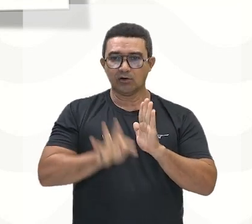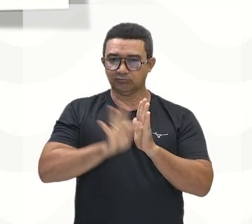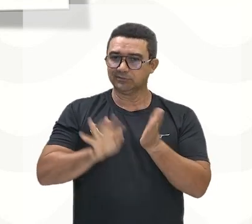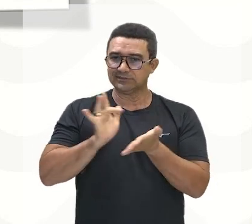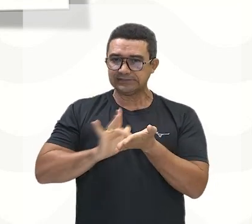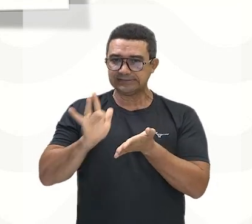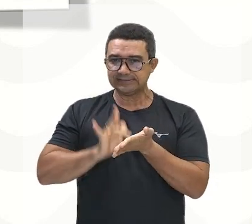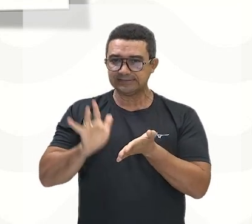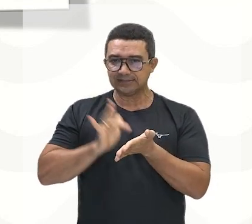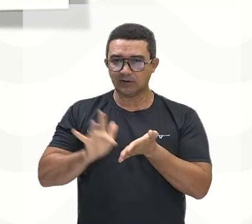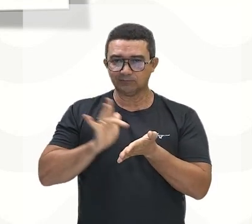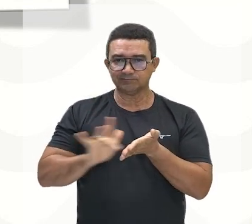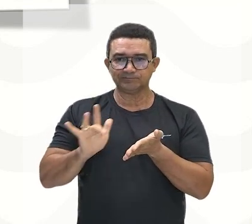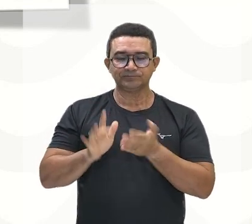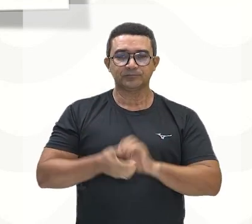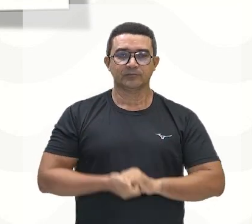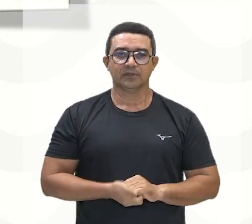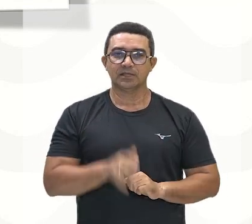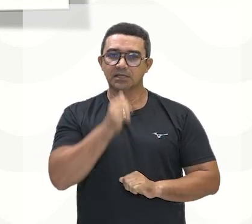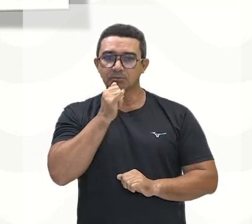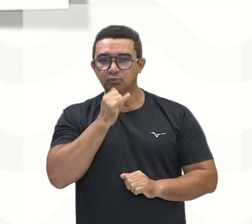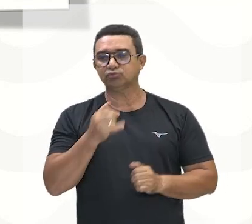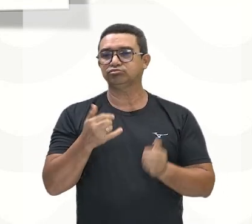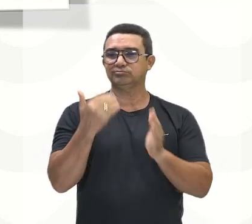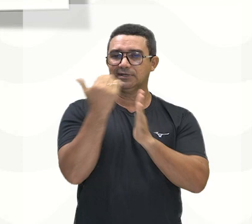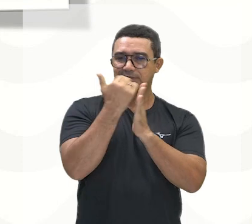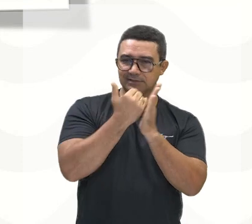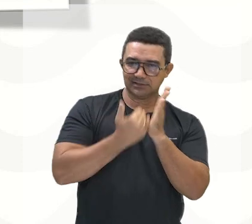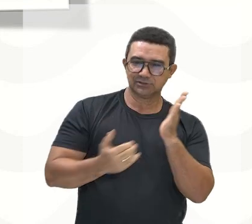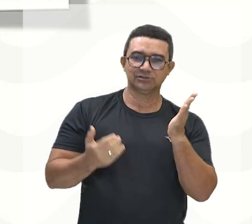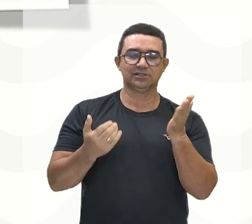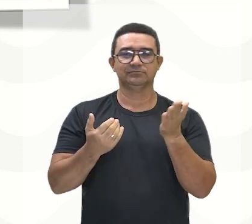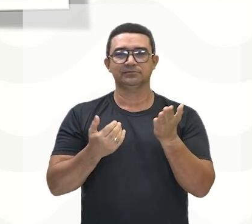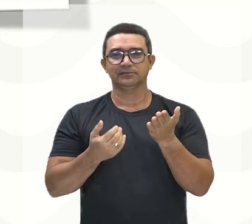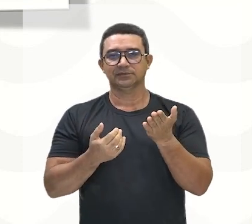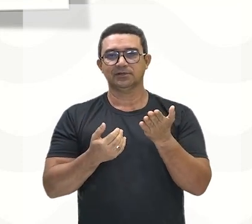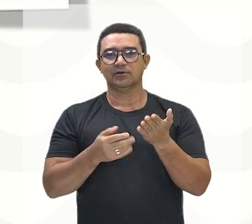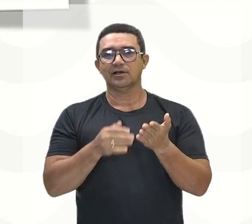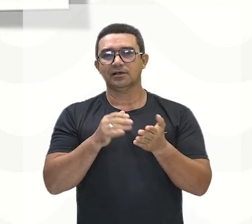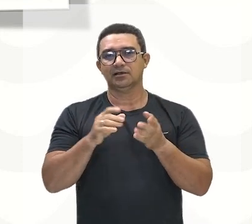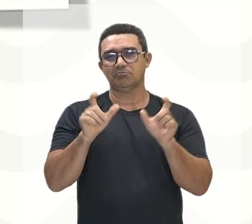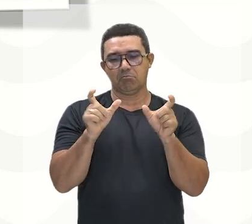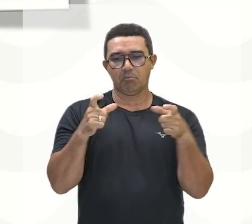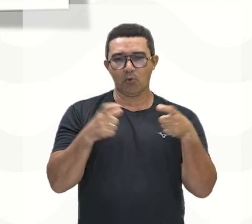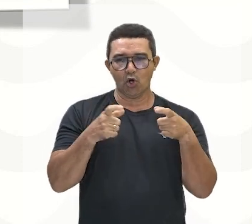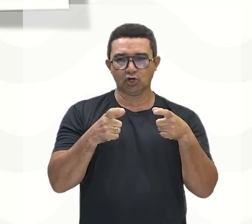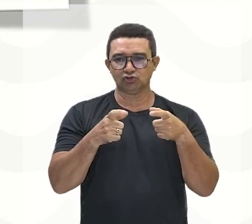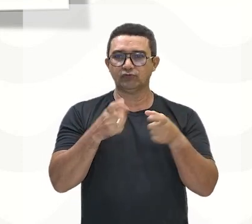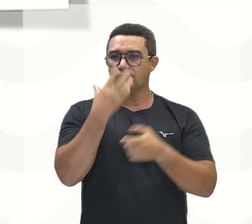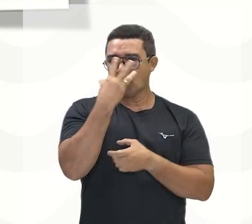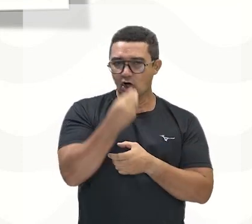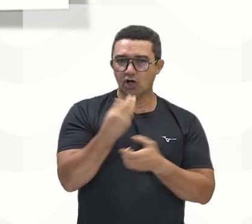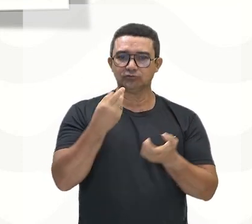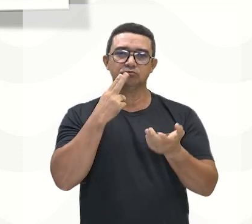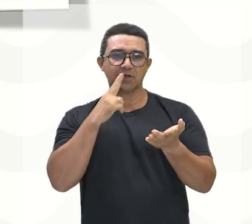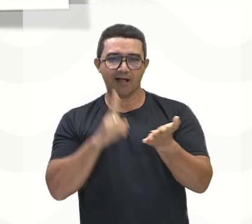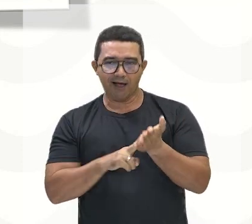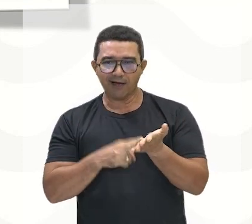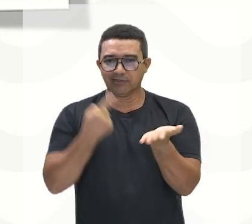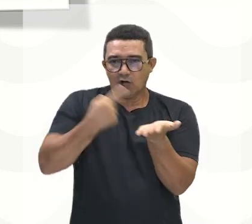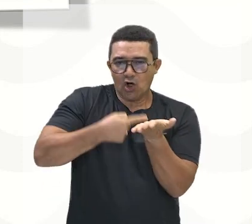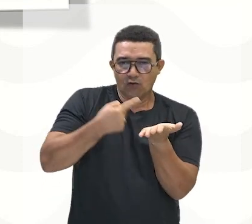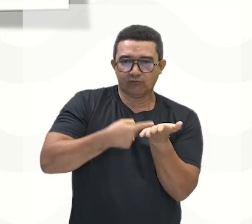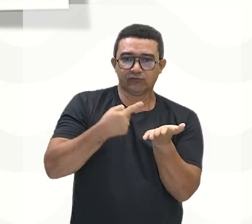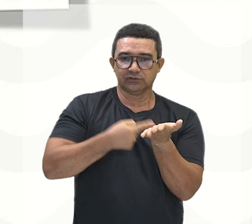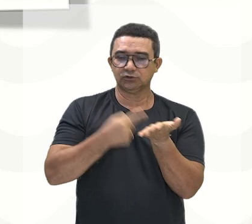lembrando, lista, receita, cartão postal, carta, convite, tudo isso